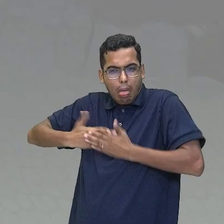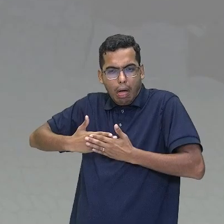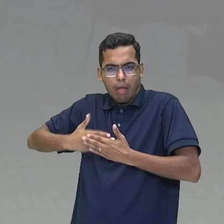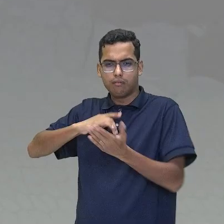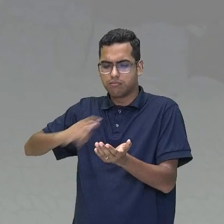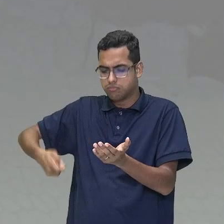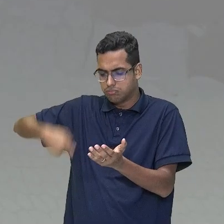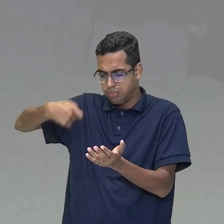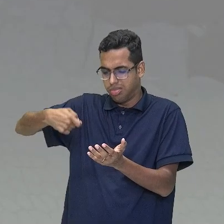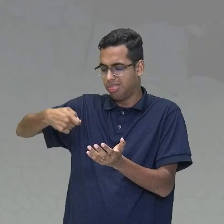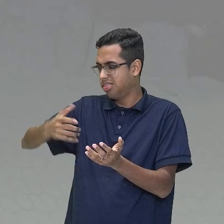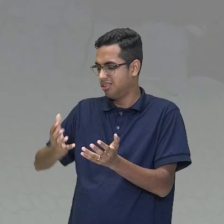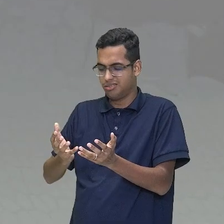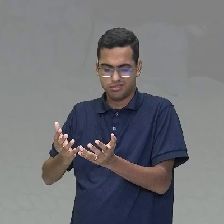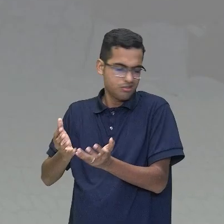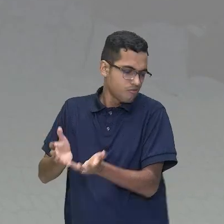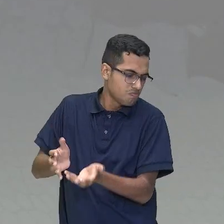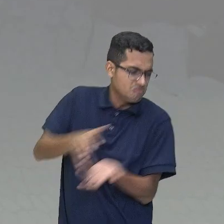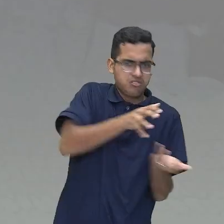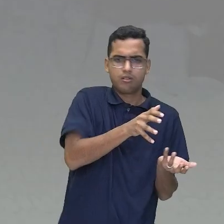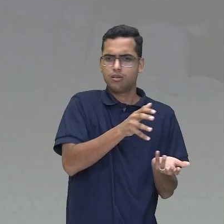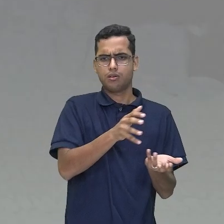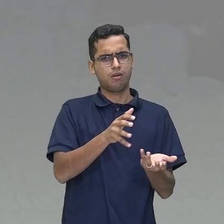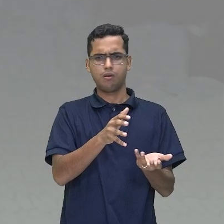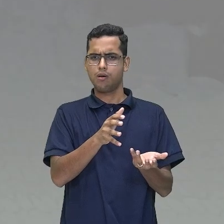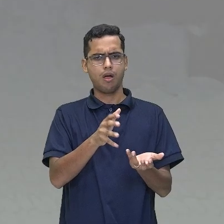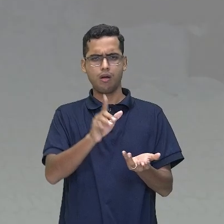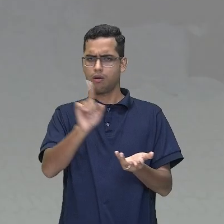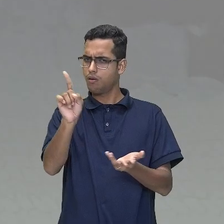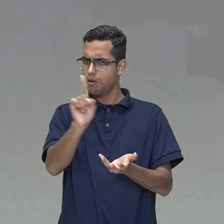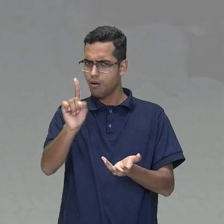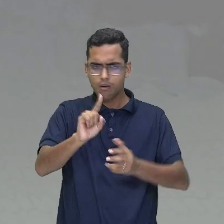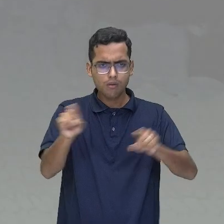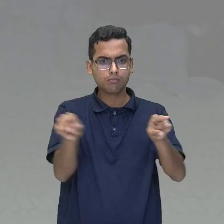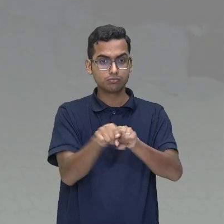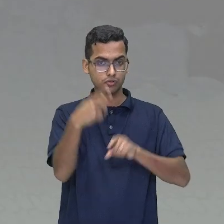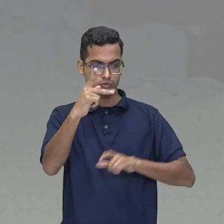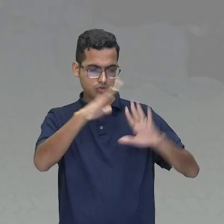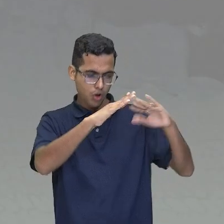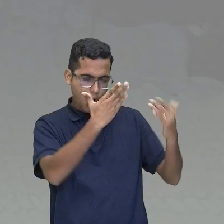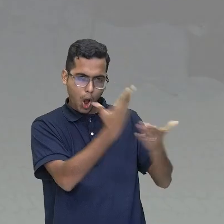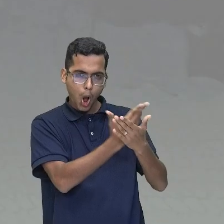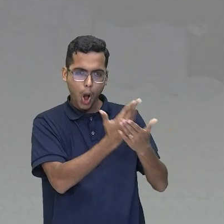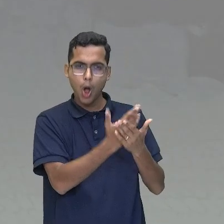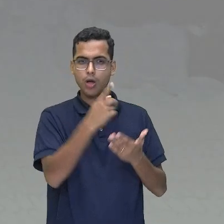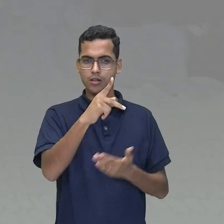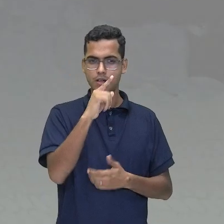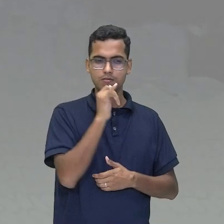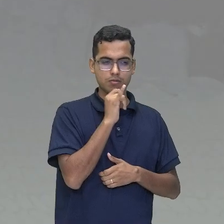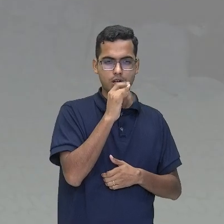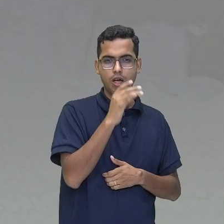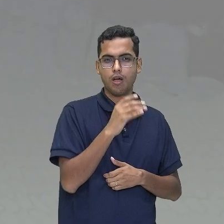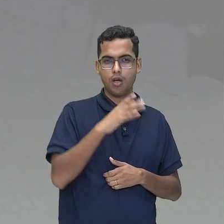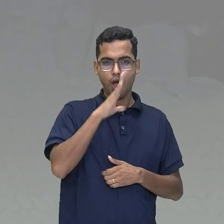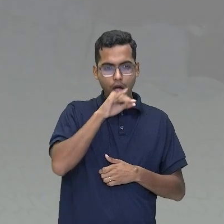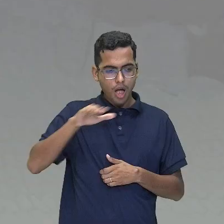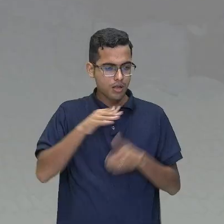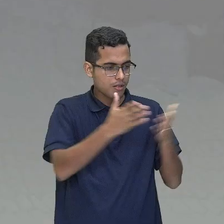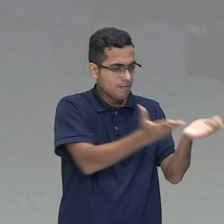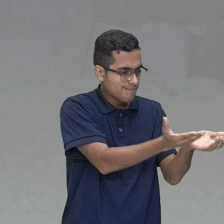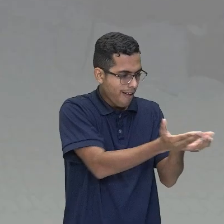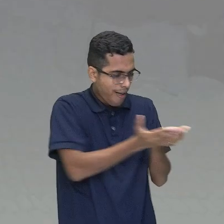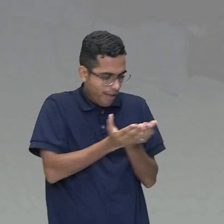desperdiçando merenda escolar, gente. Não faça isso. Se você não gosta daquela comida, se você você